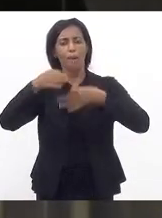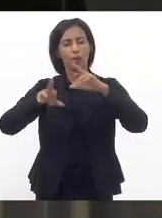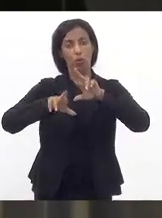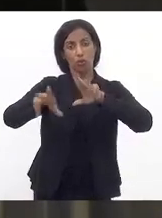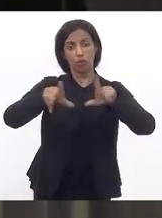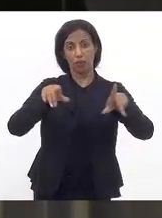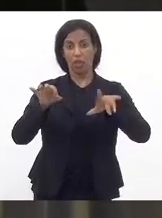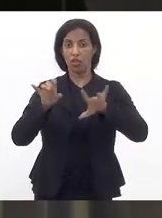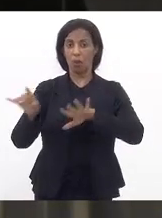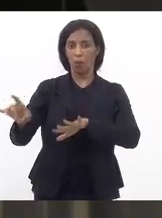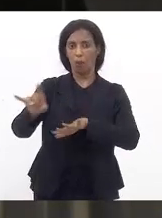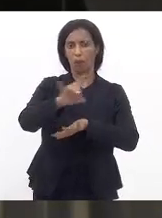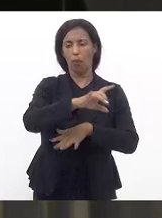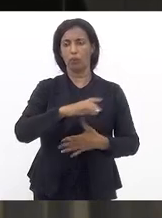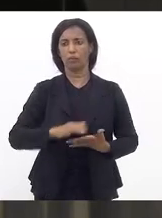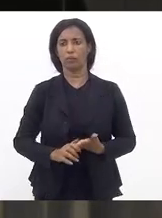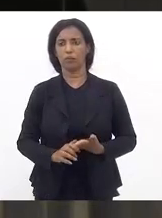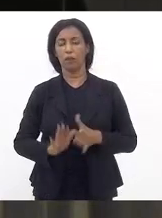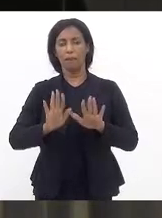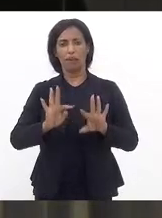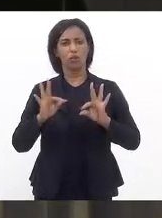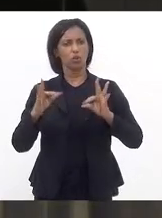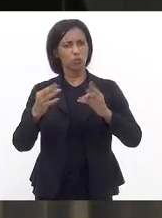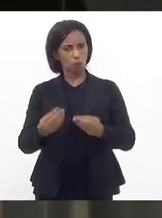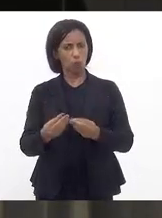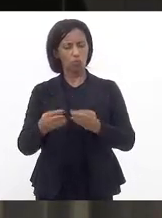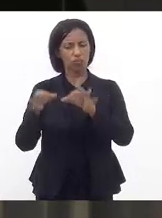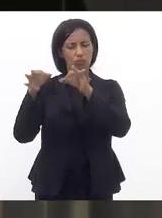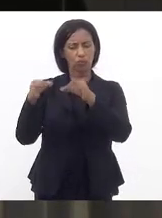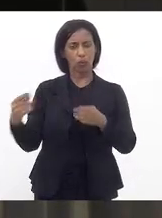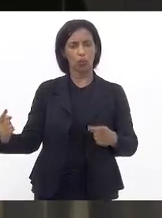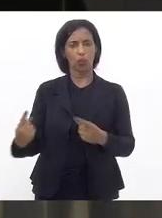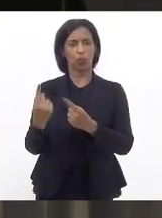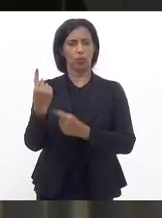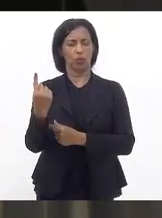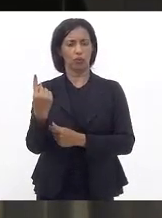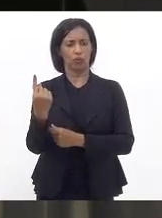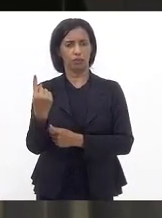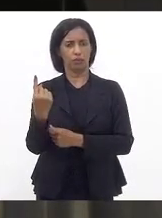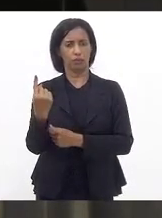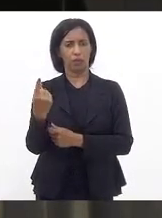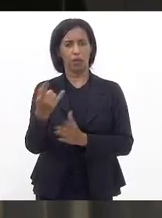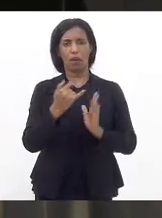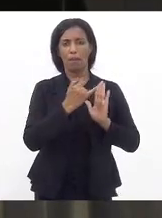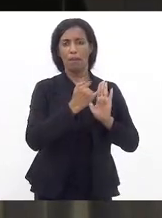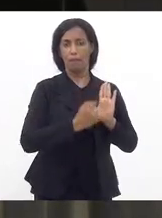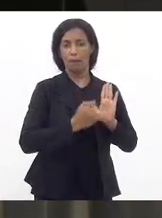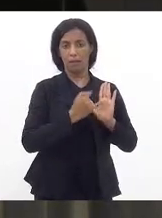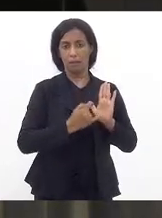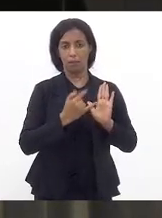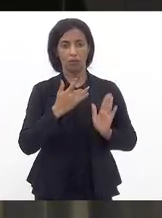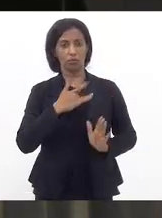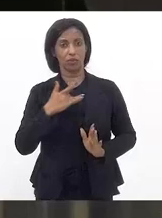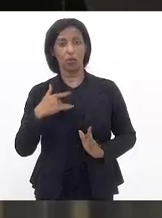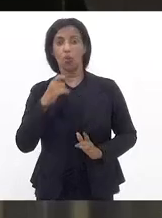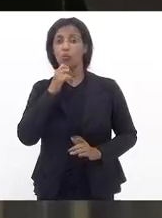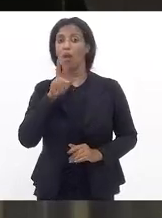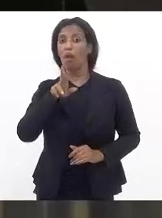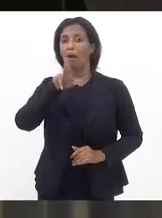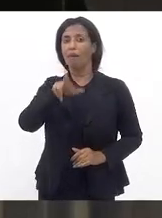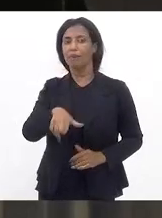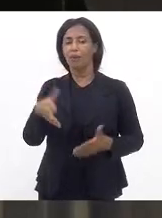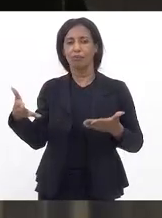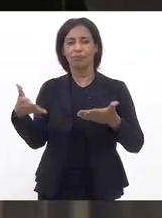em alguns pontos mas todos foram unânimes Anderson o passaporte sanitário não tem